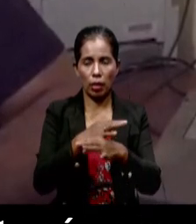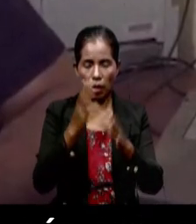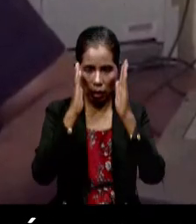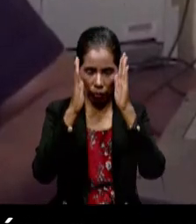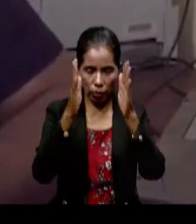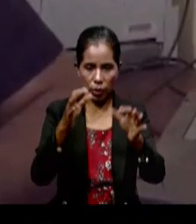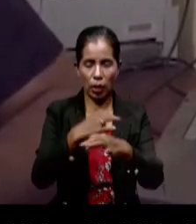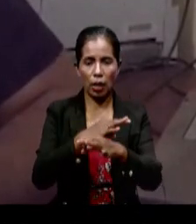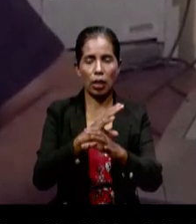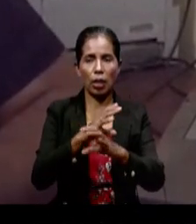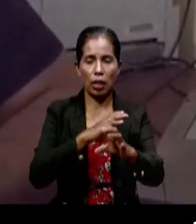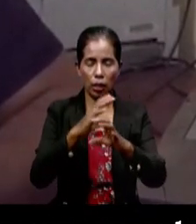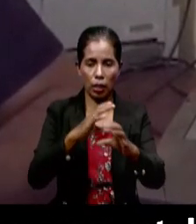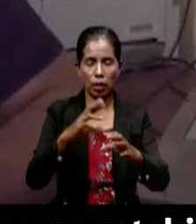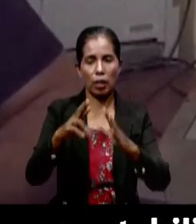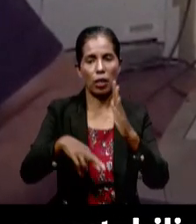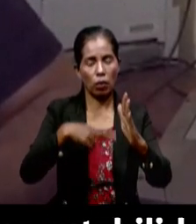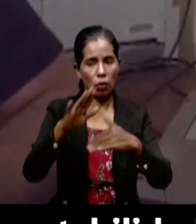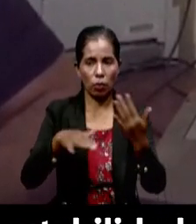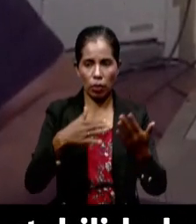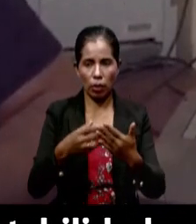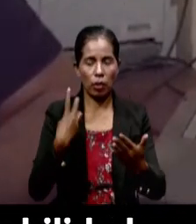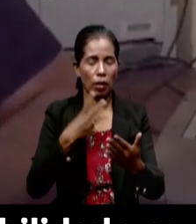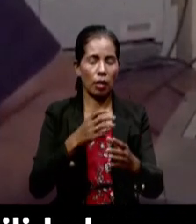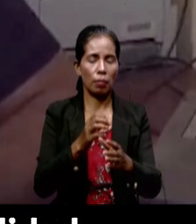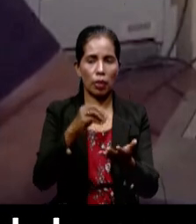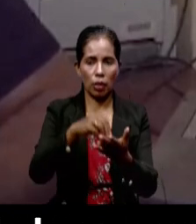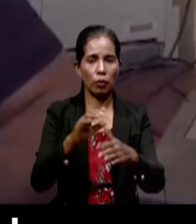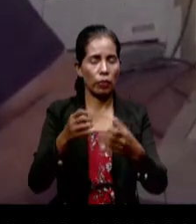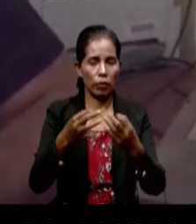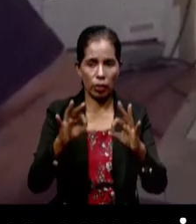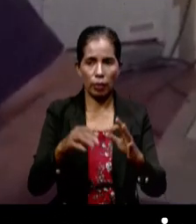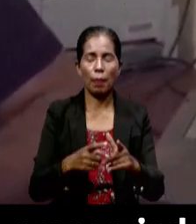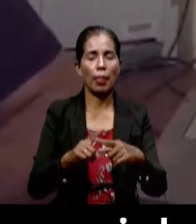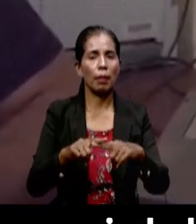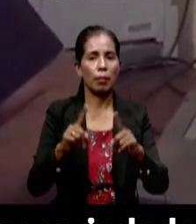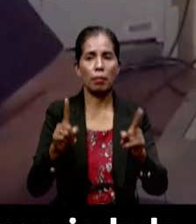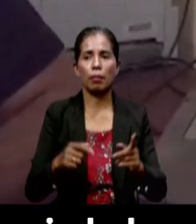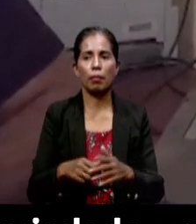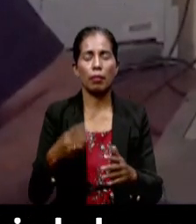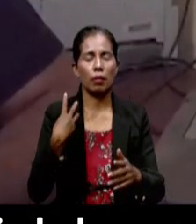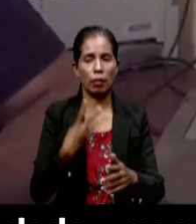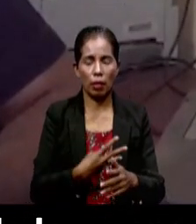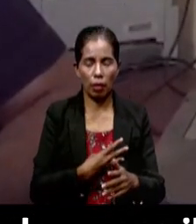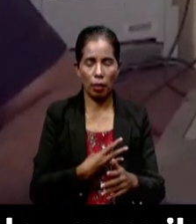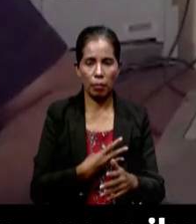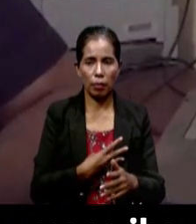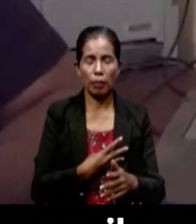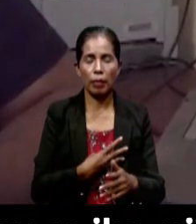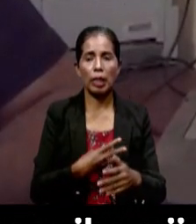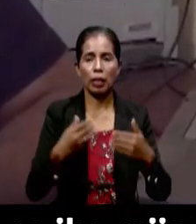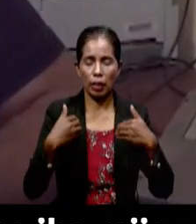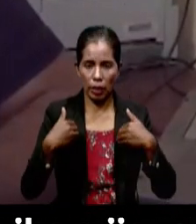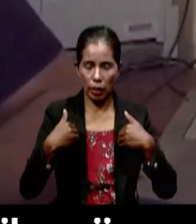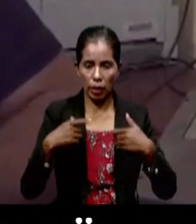careta ni condição, sa roda, ba tira outro, a mi canaliza outro ona baixa. Mas bem, amemos ia